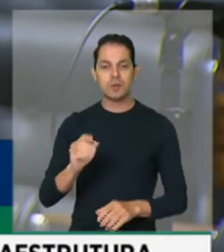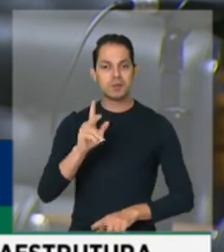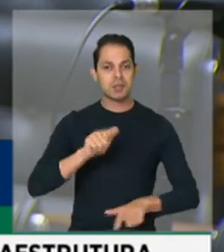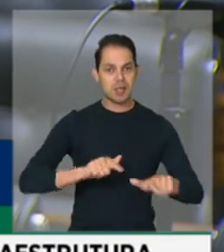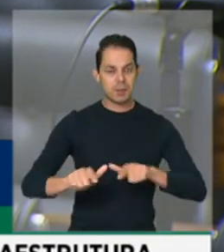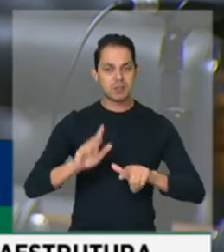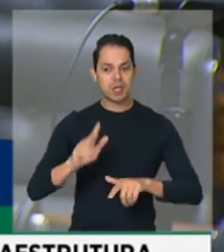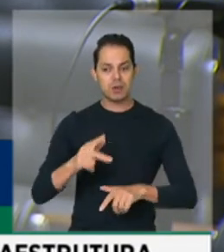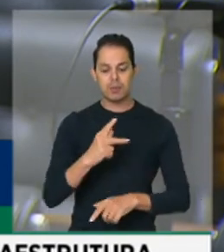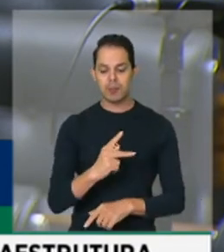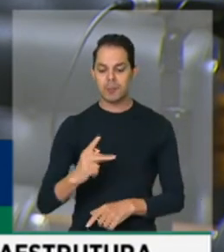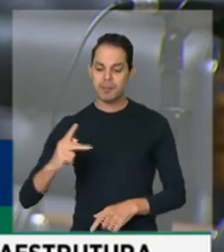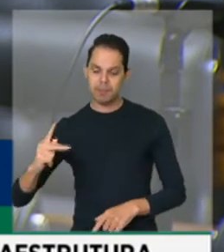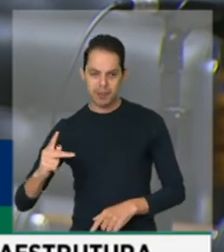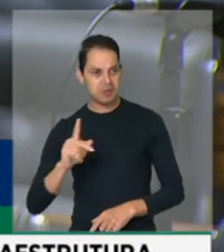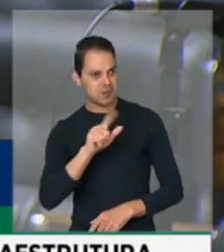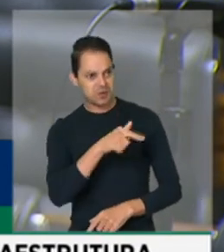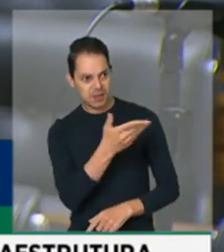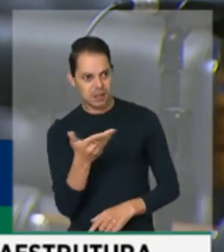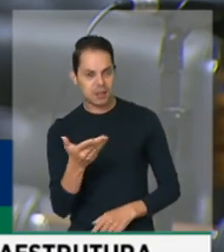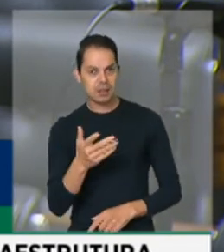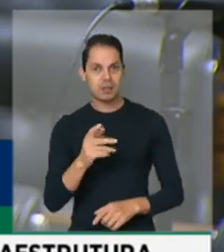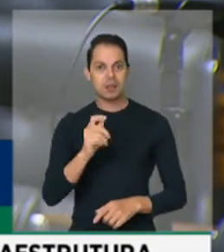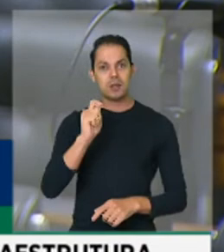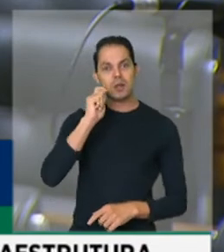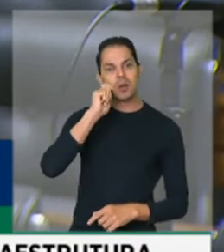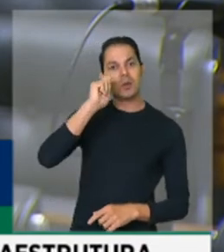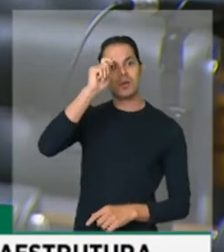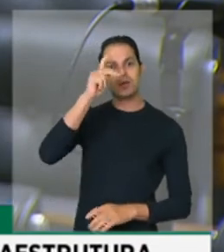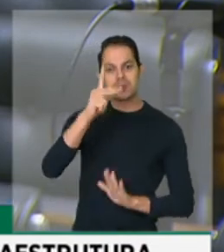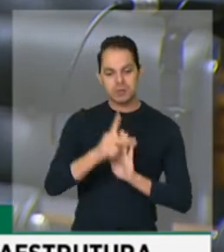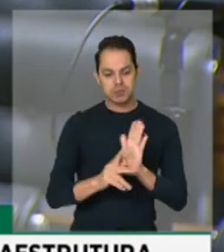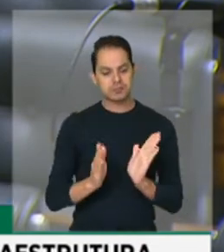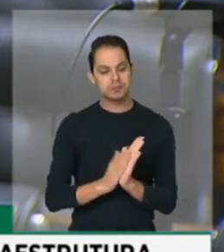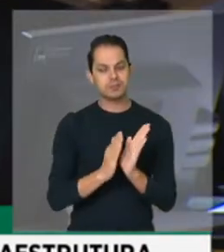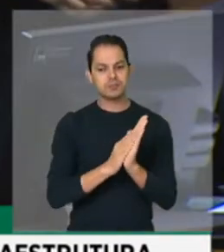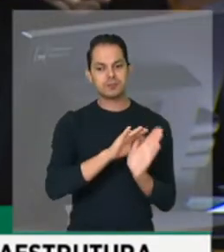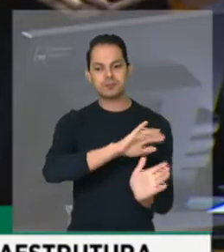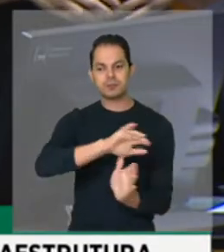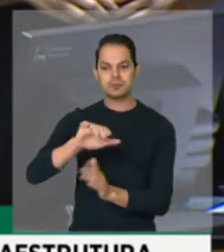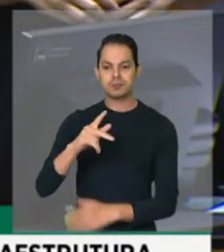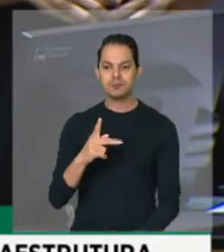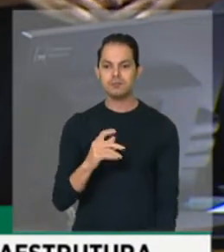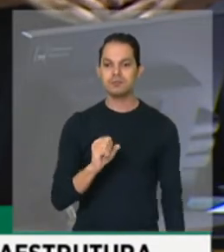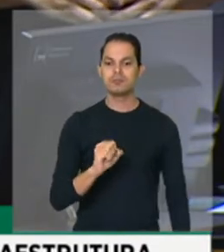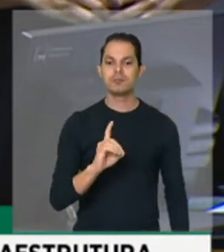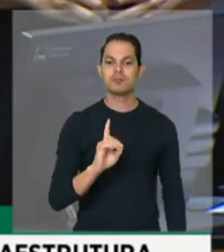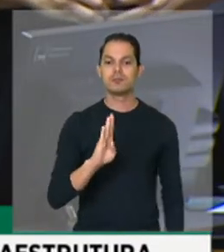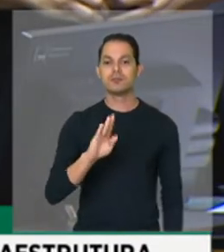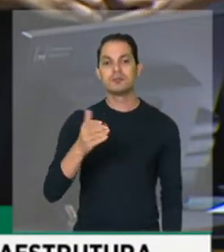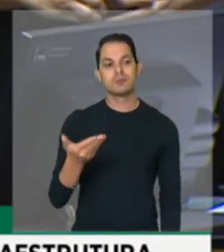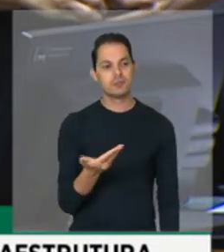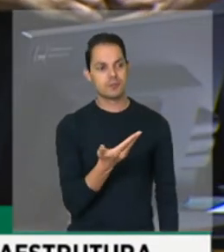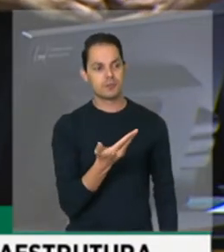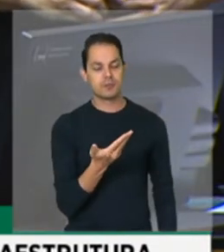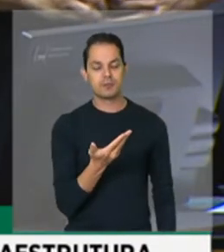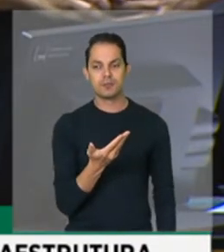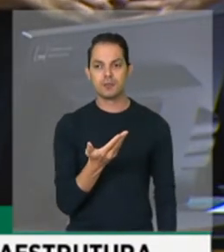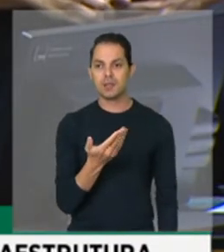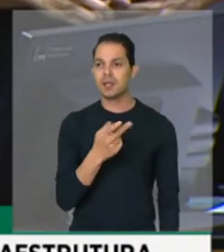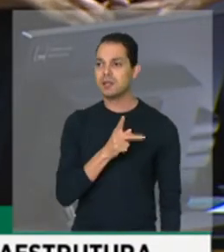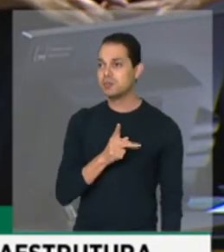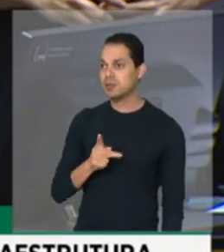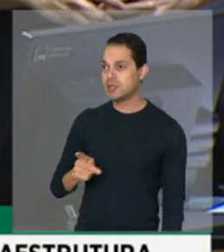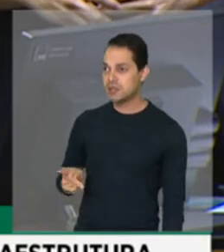Então, parabéns também para o autor do projeto, o Novo Orienta Sim. Pelo PSDB, senhor presidente. PSDB, deputado. Senhor